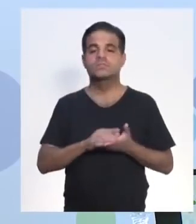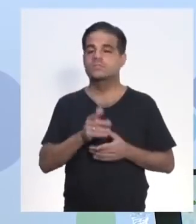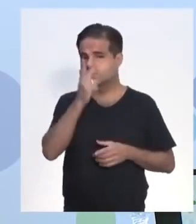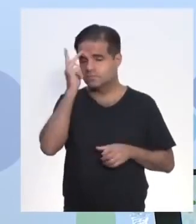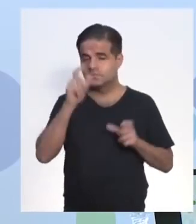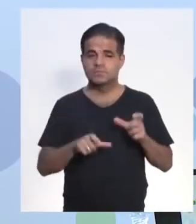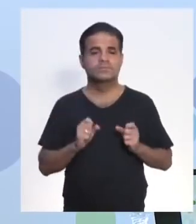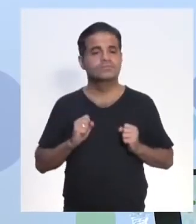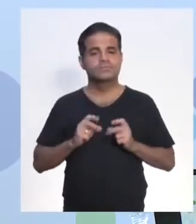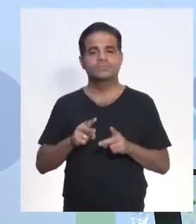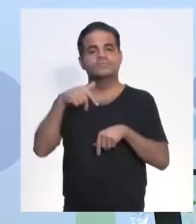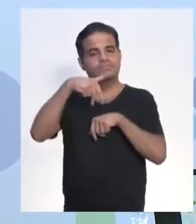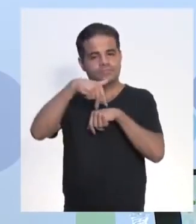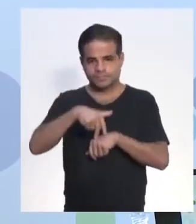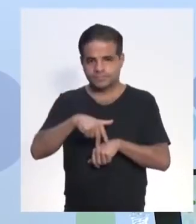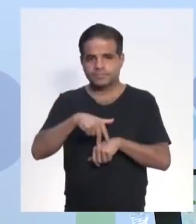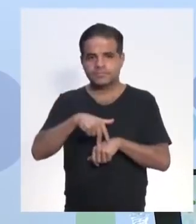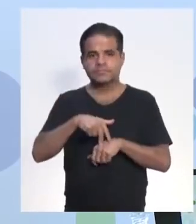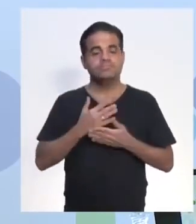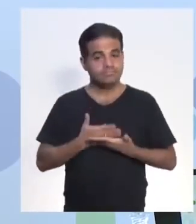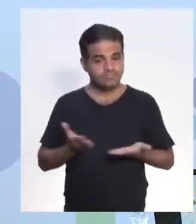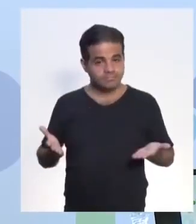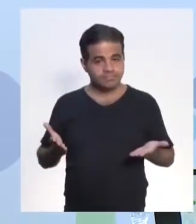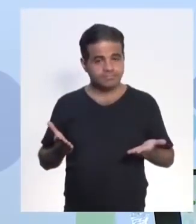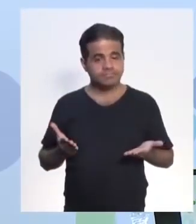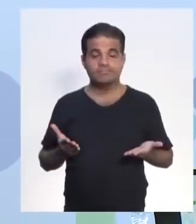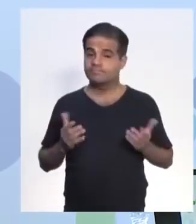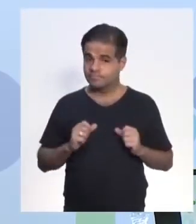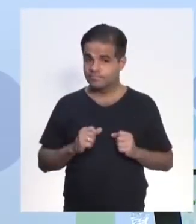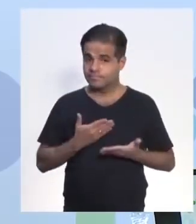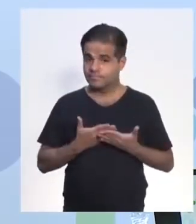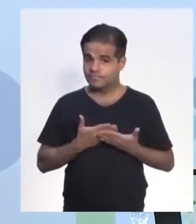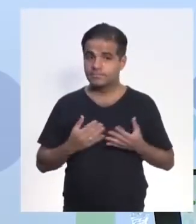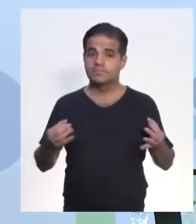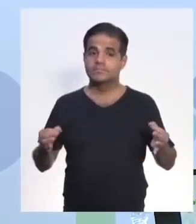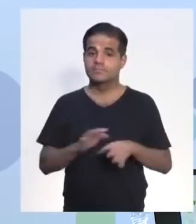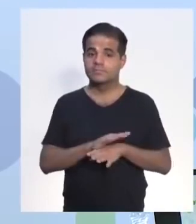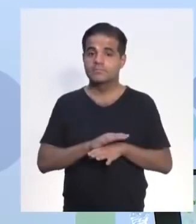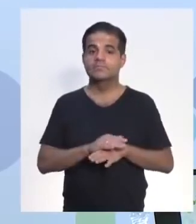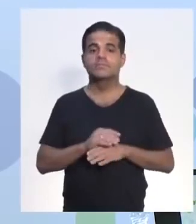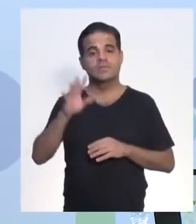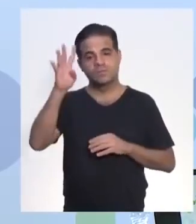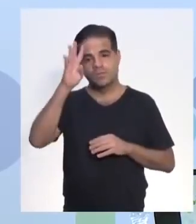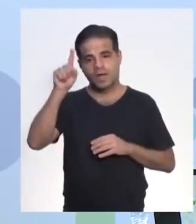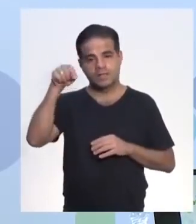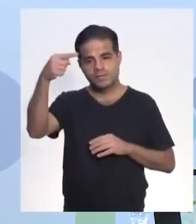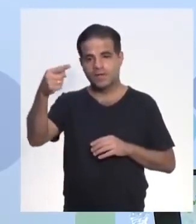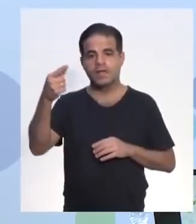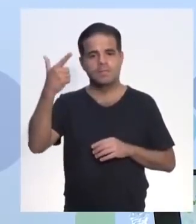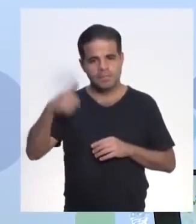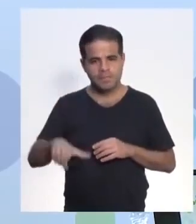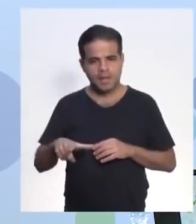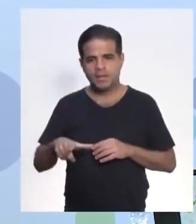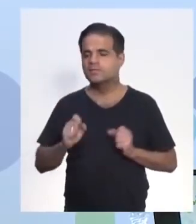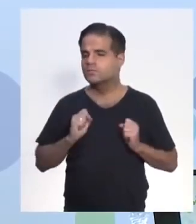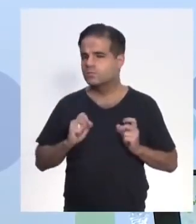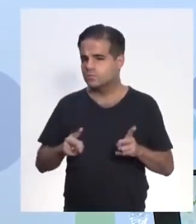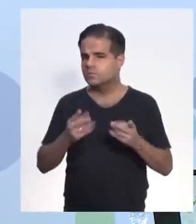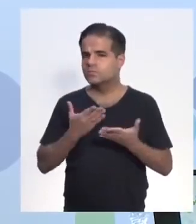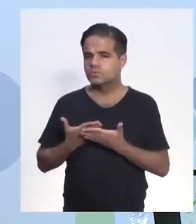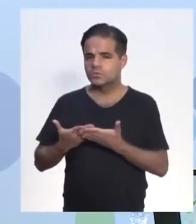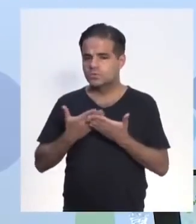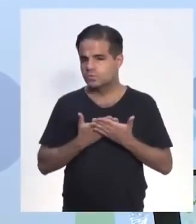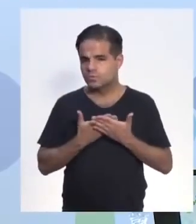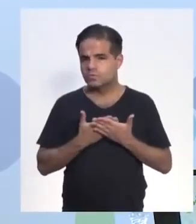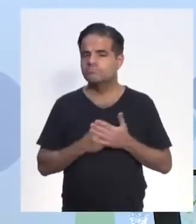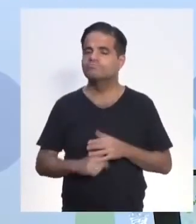está sendo protagonista, ok? Gente, a aula acabou, quarta-feira tem mais, continue